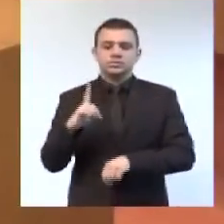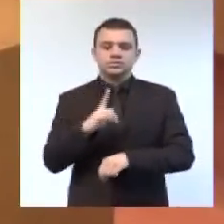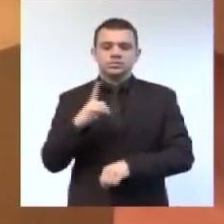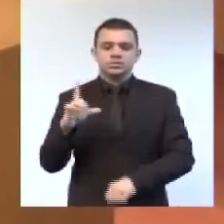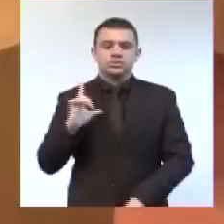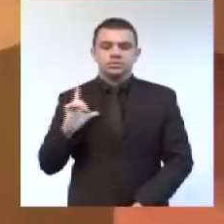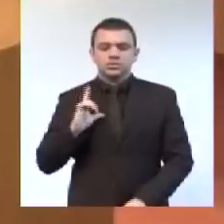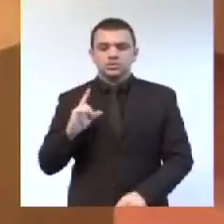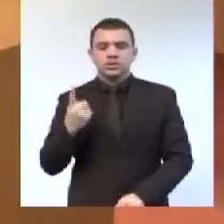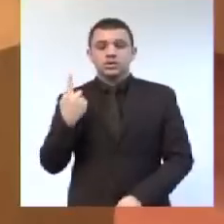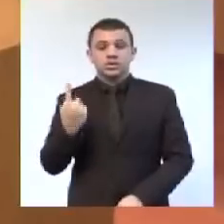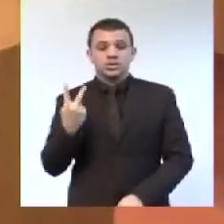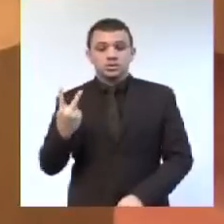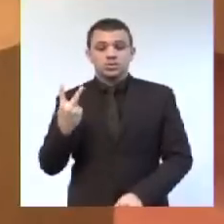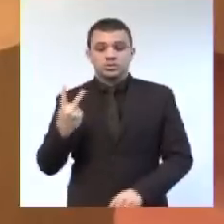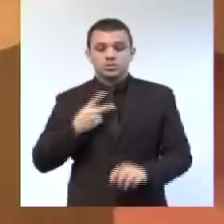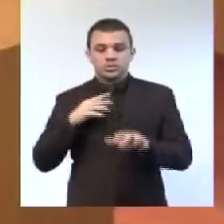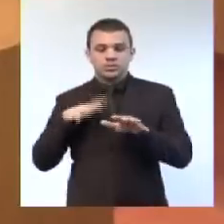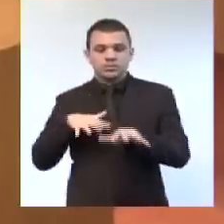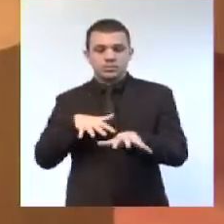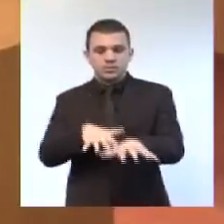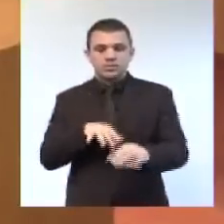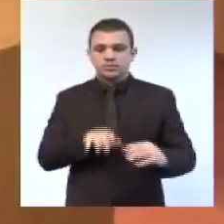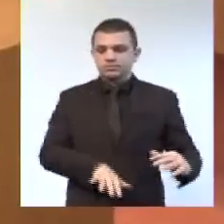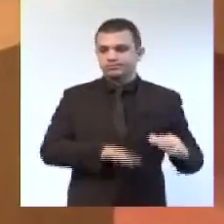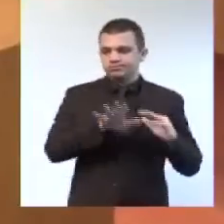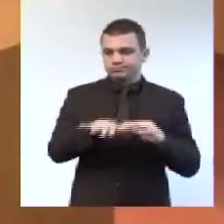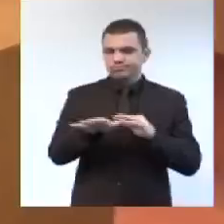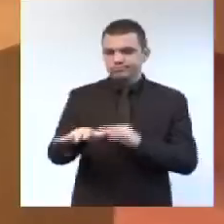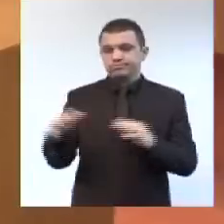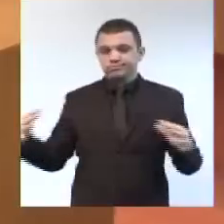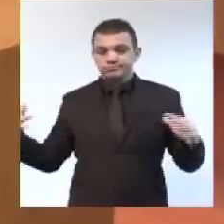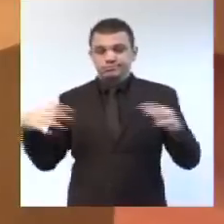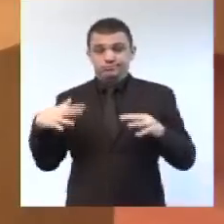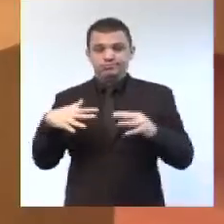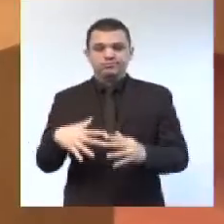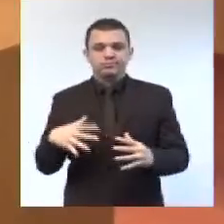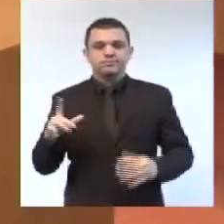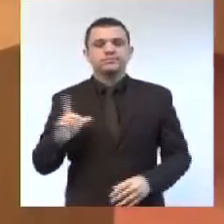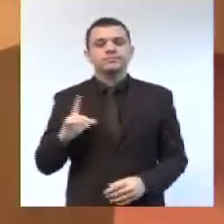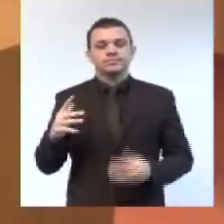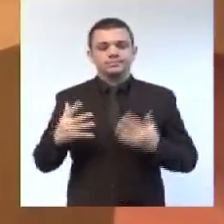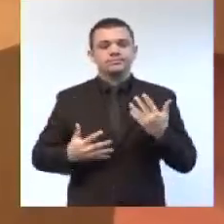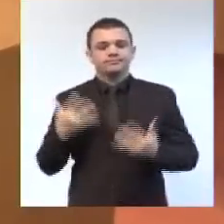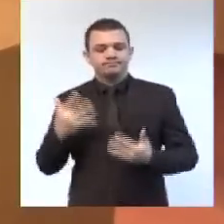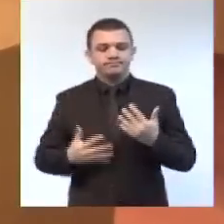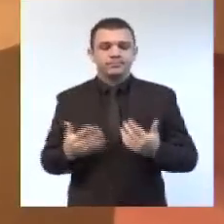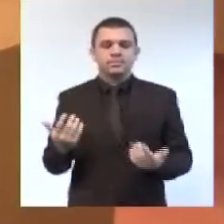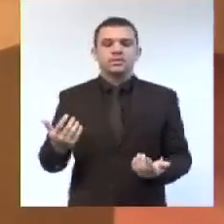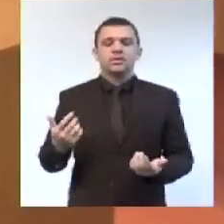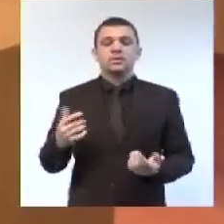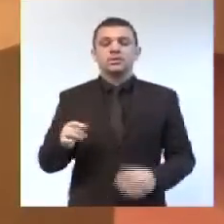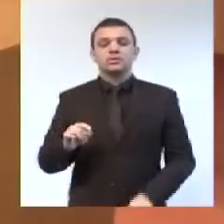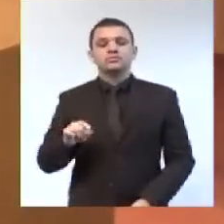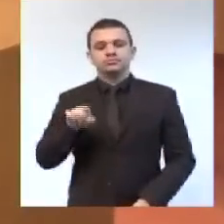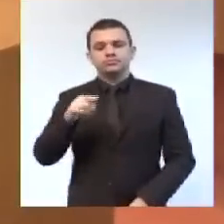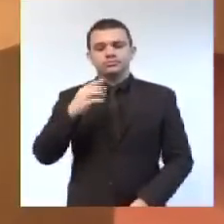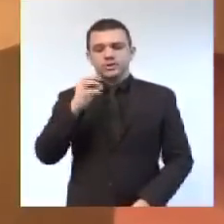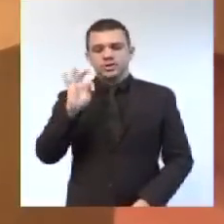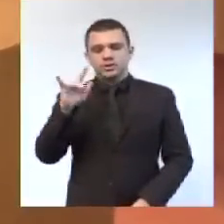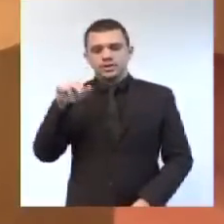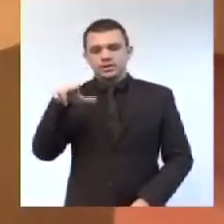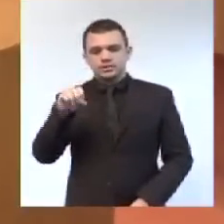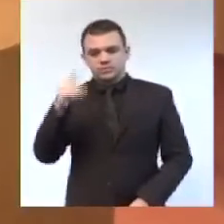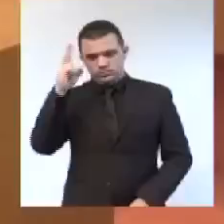deputado, acho que é Alterino, se lembra disso. Mas a minha luta sempre foi em função do fortalecimento do meu partido, do meu